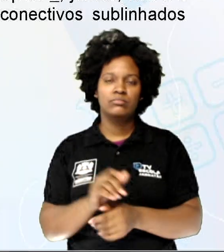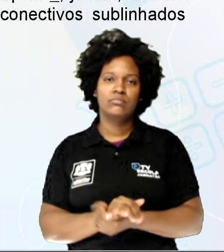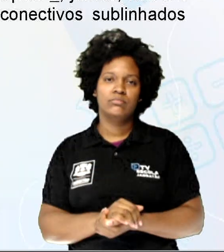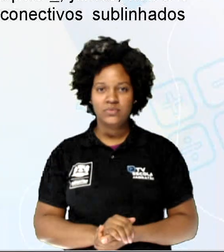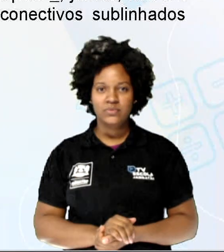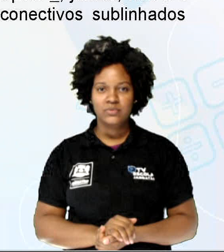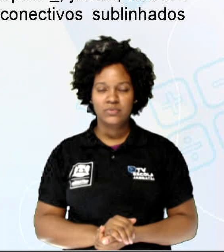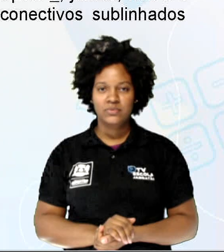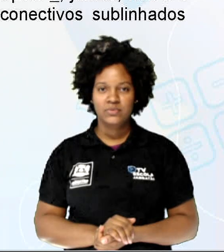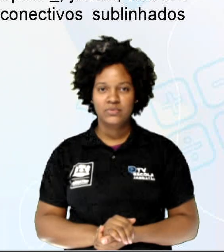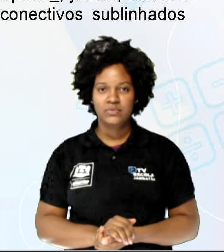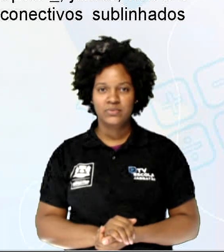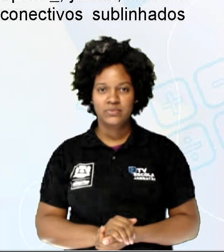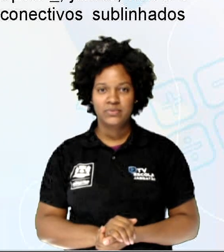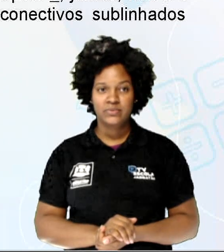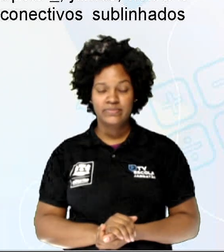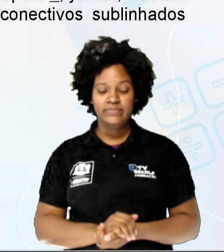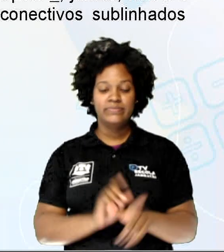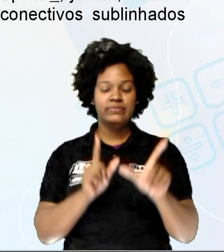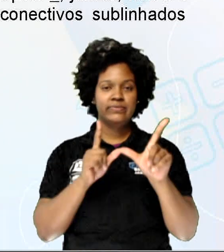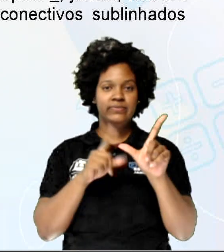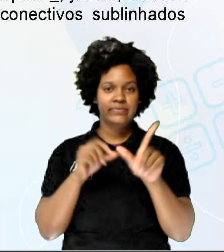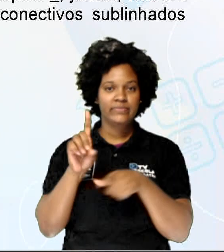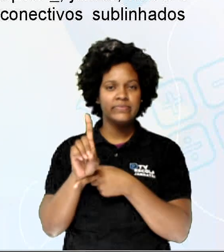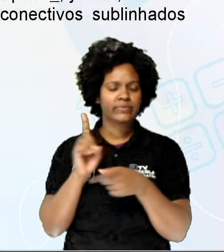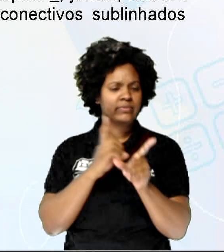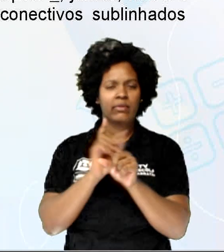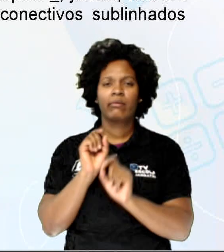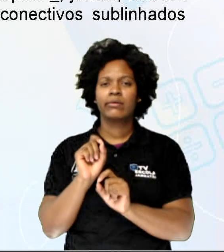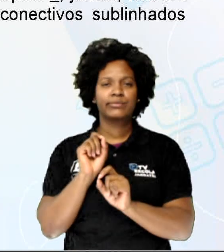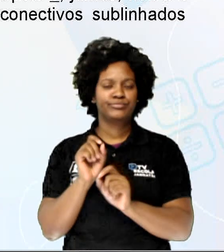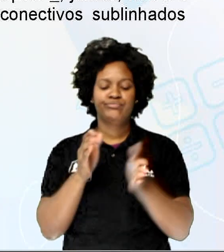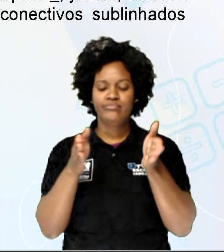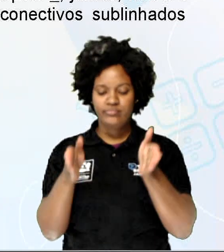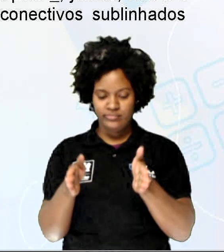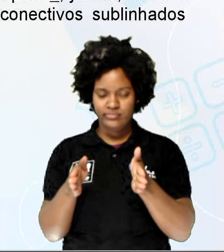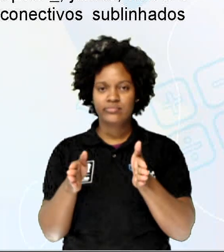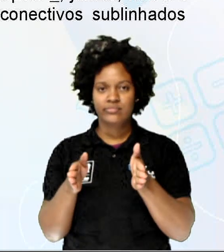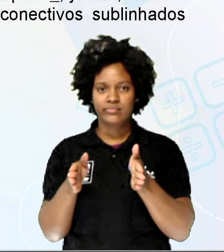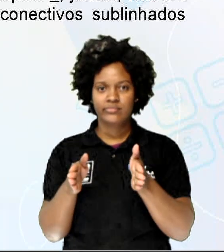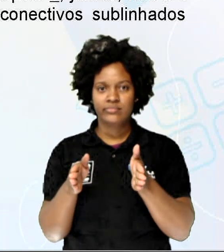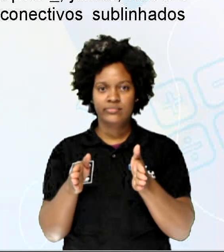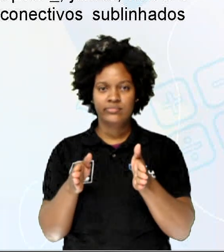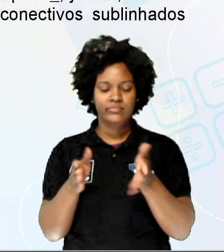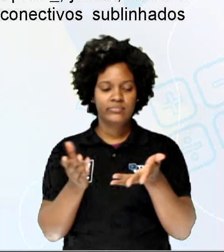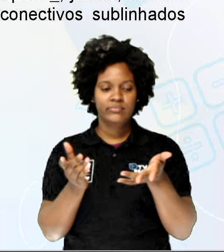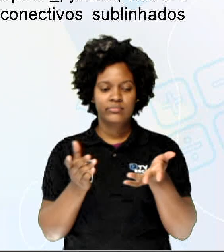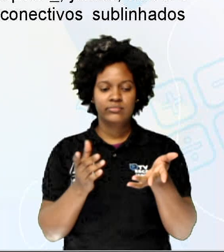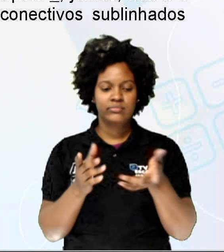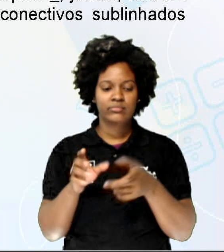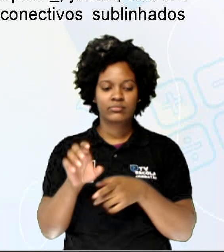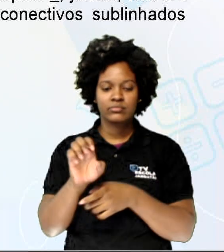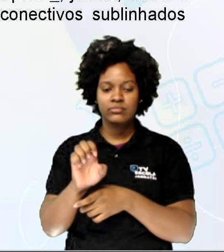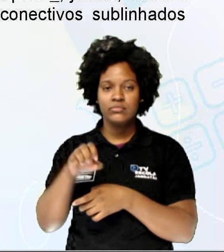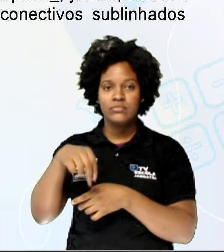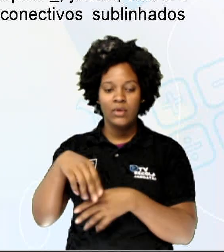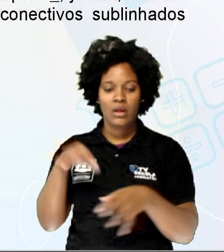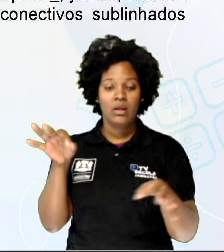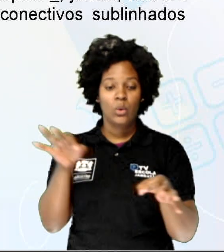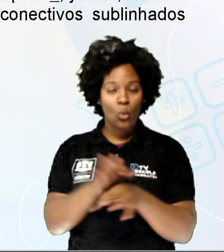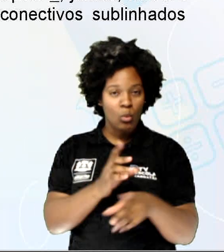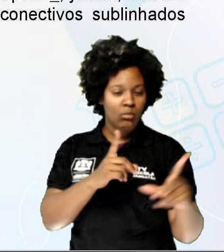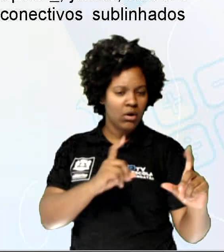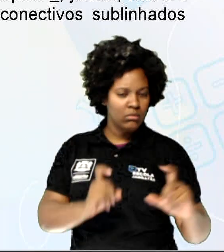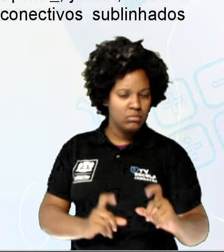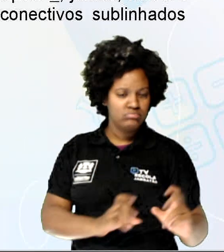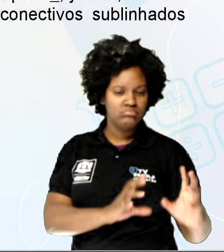D. O item D a gente encontra o seguinte. No trecho, em A Última Batalha,